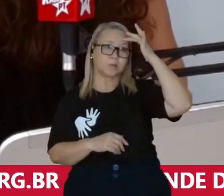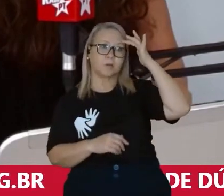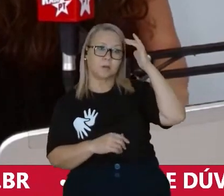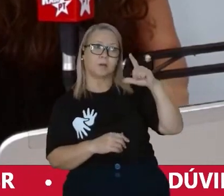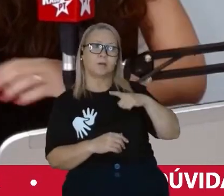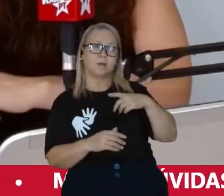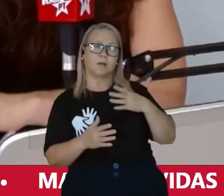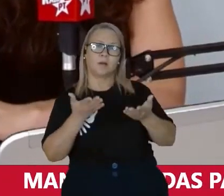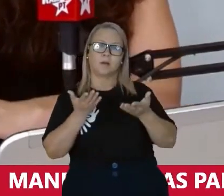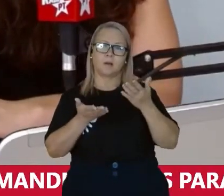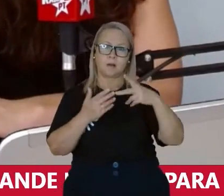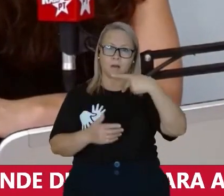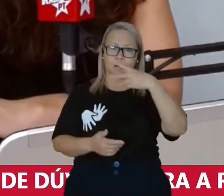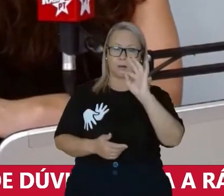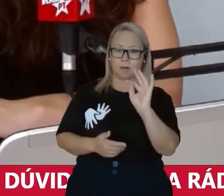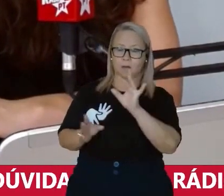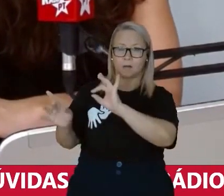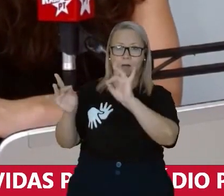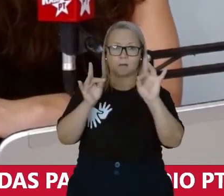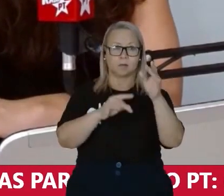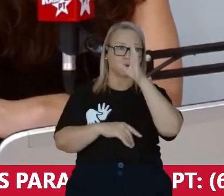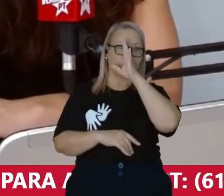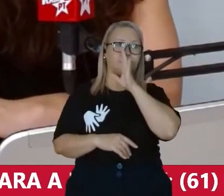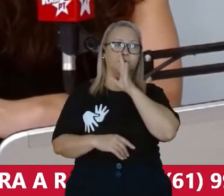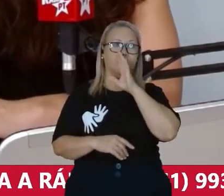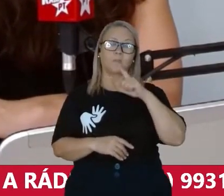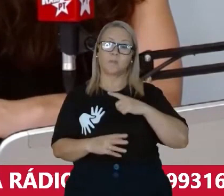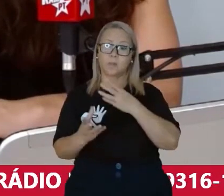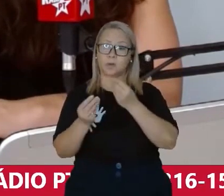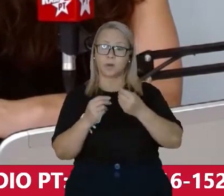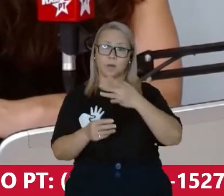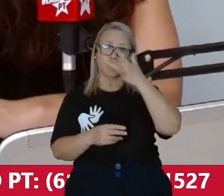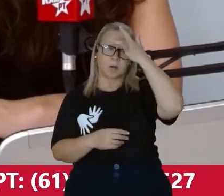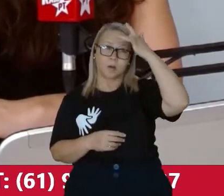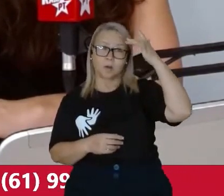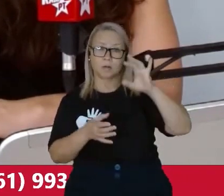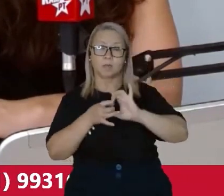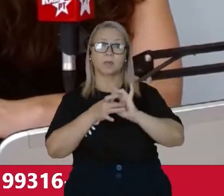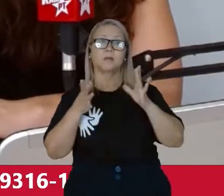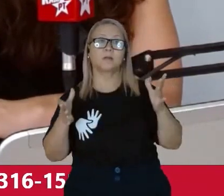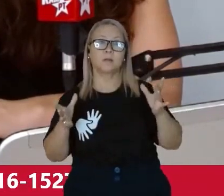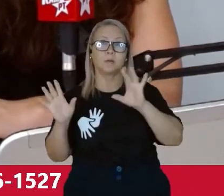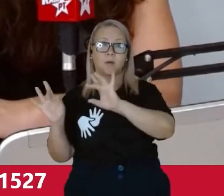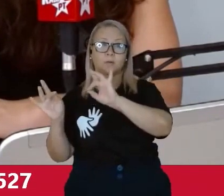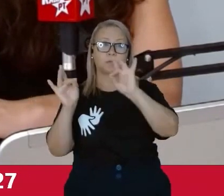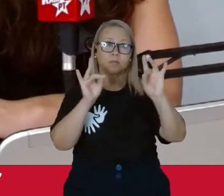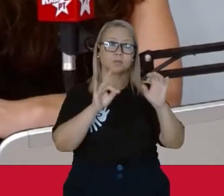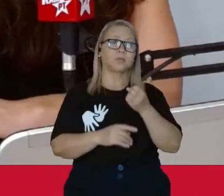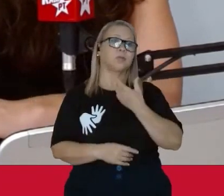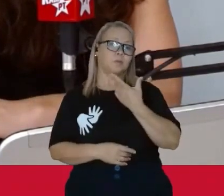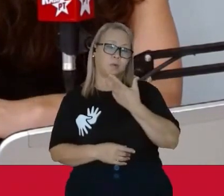muito alinhamento ao PT, que segue meu perfil, mas tem muita gente muito liberal me seguindo. E eu acho isso muito bom porque